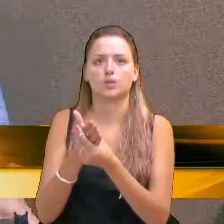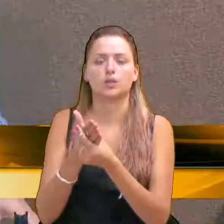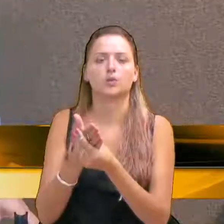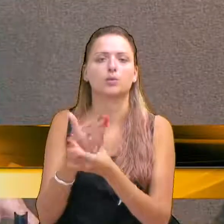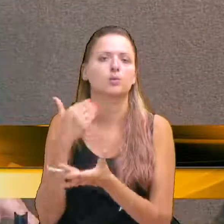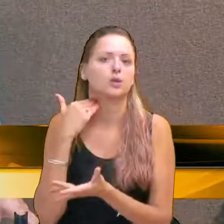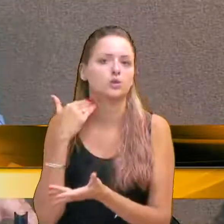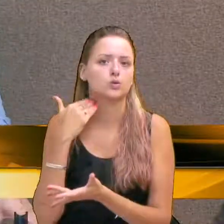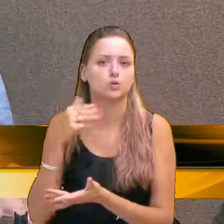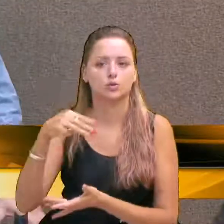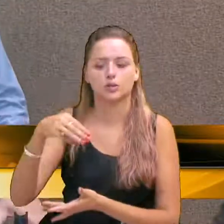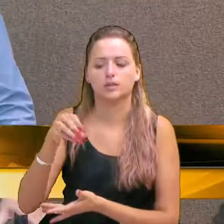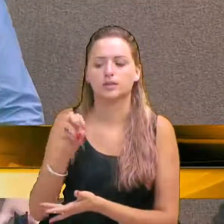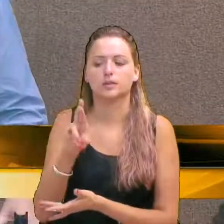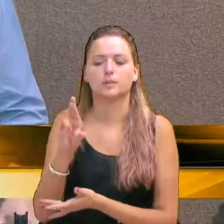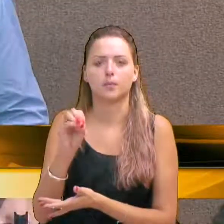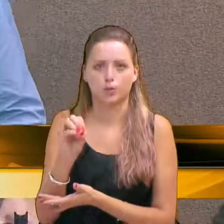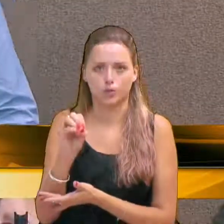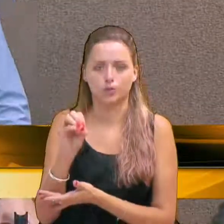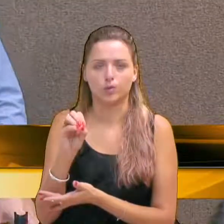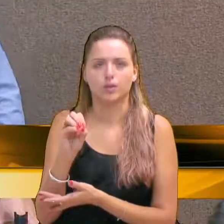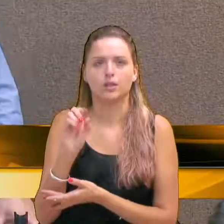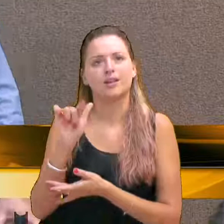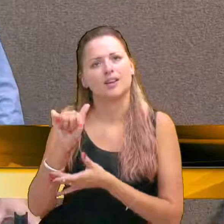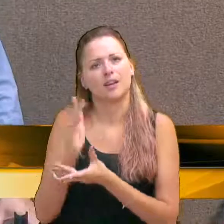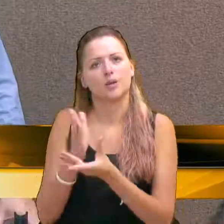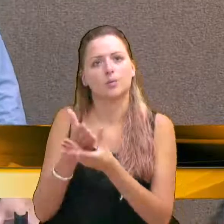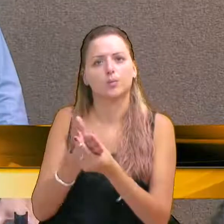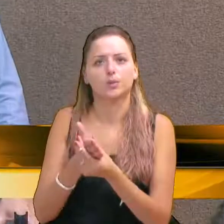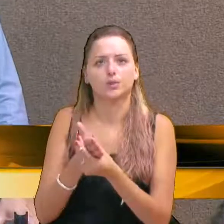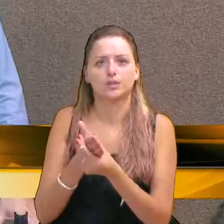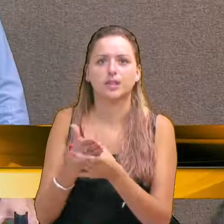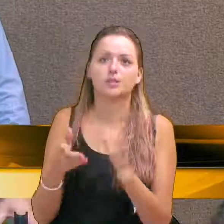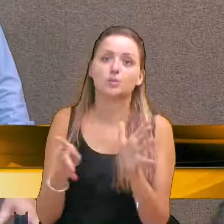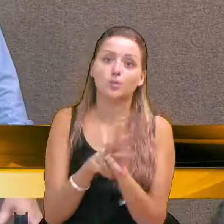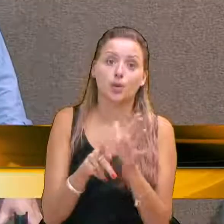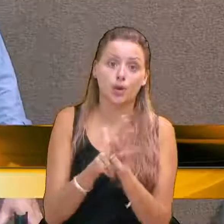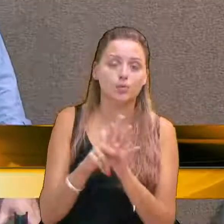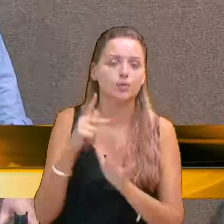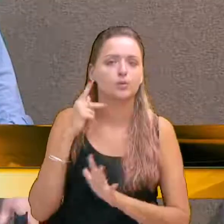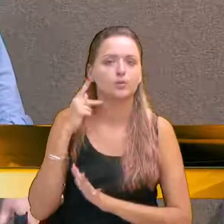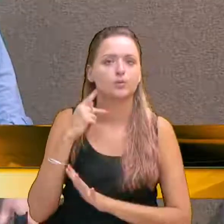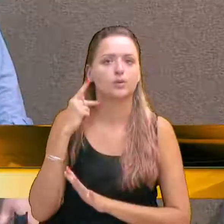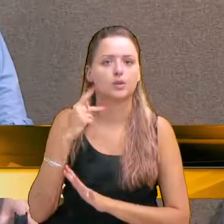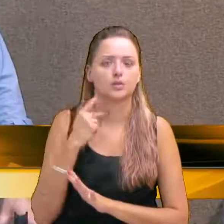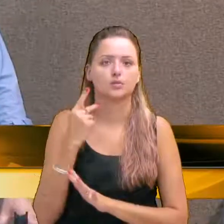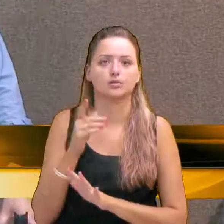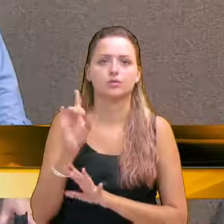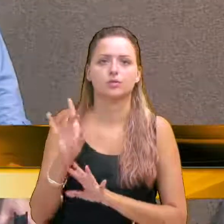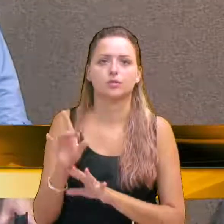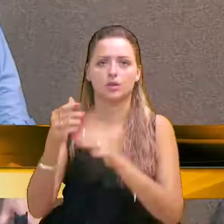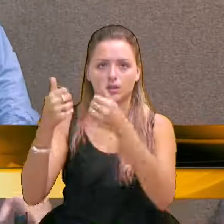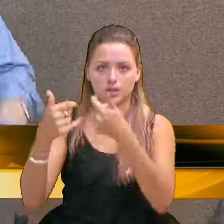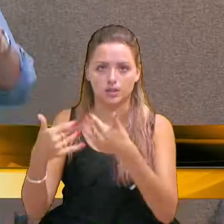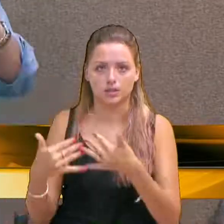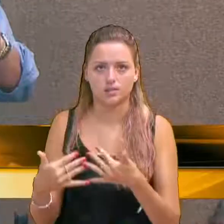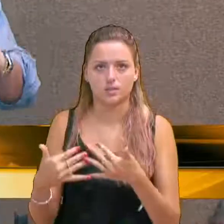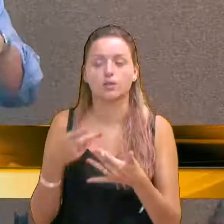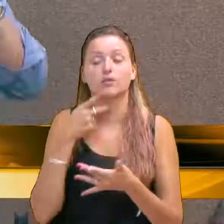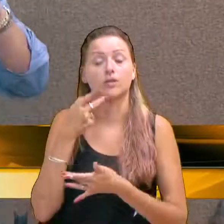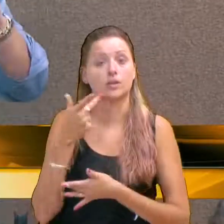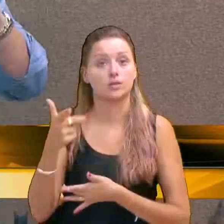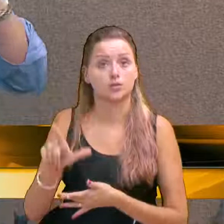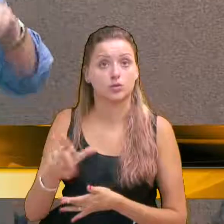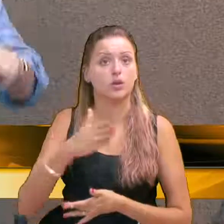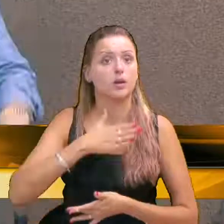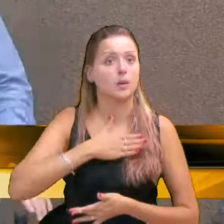Moro, ela foi essencialmente uma sentença de cunho político. Então, faço esse registro dizendo mais uma vez,